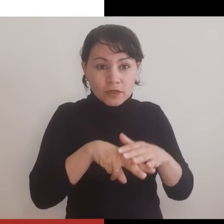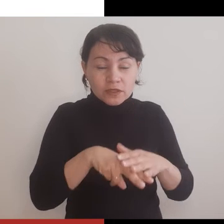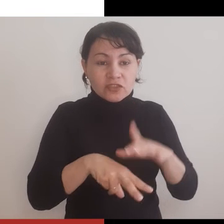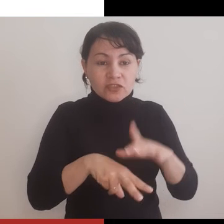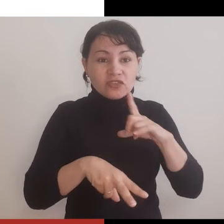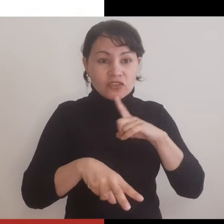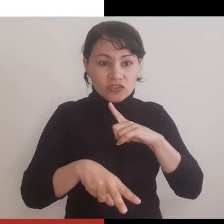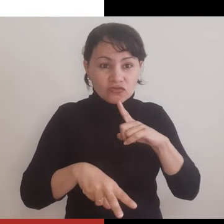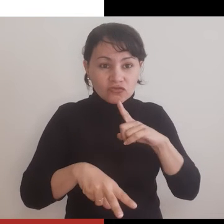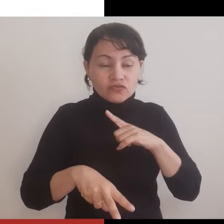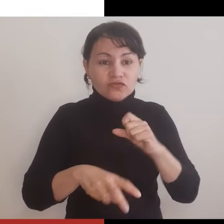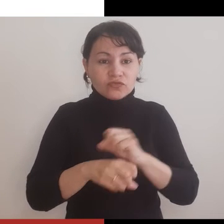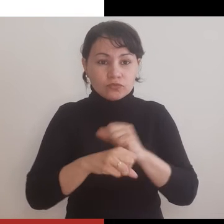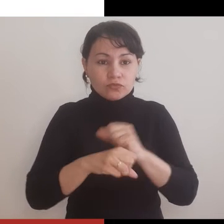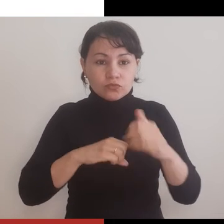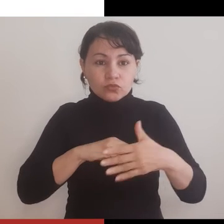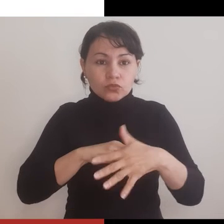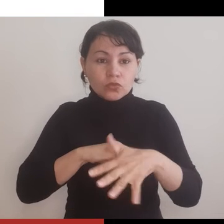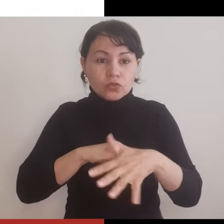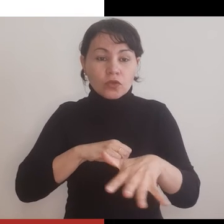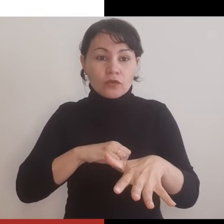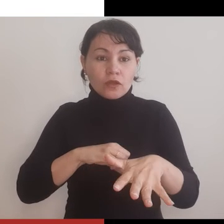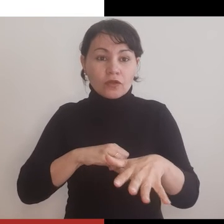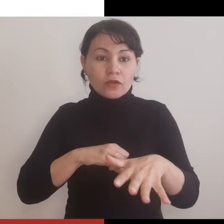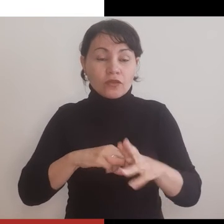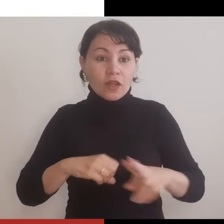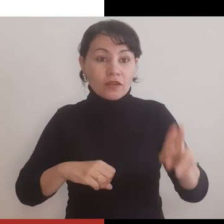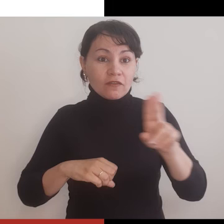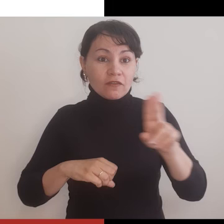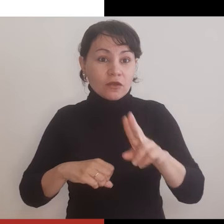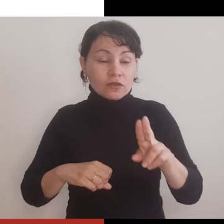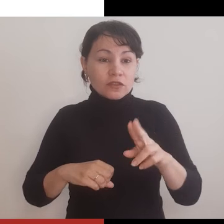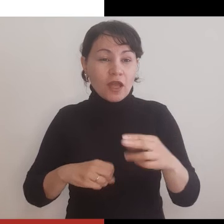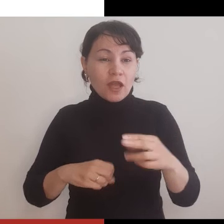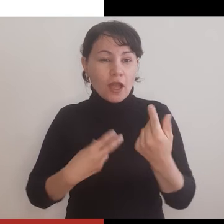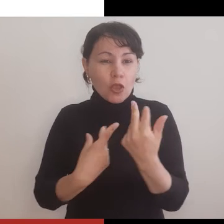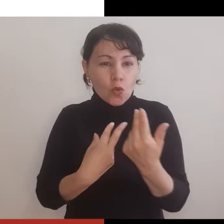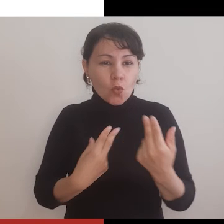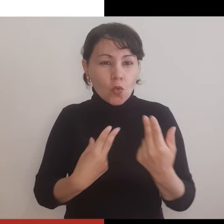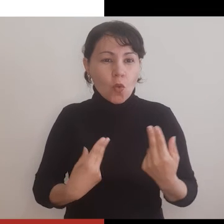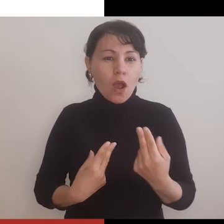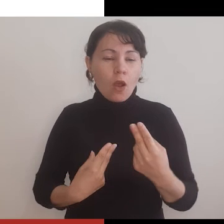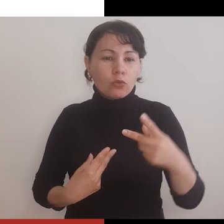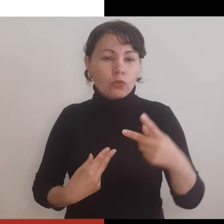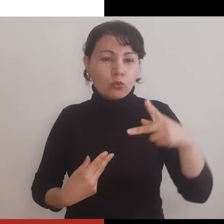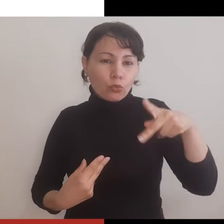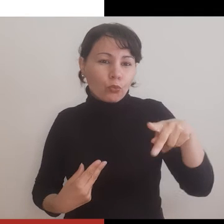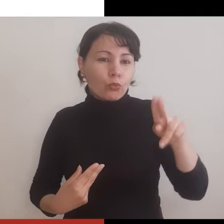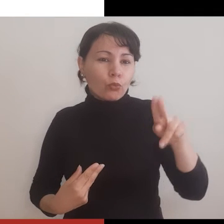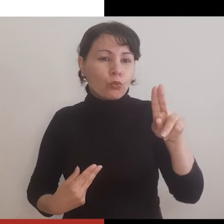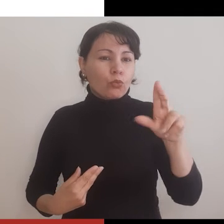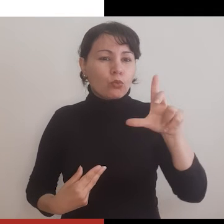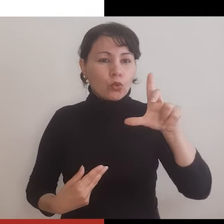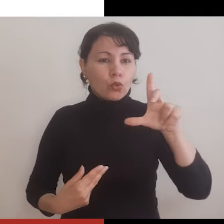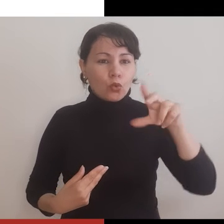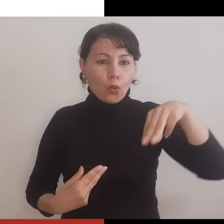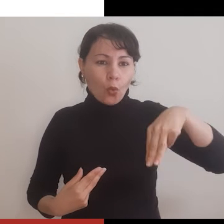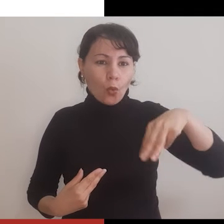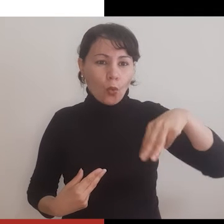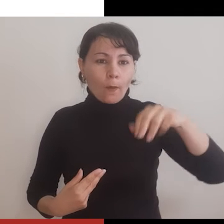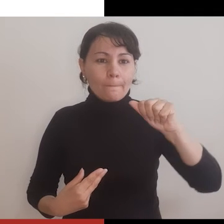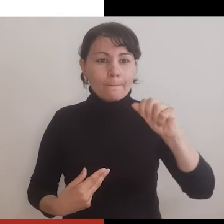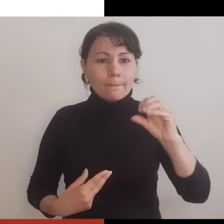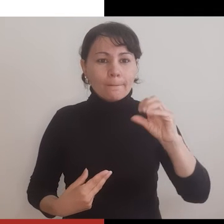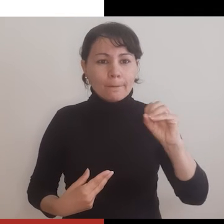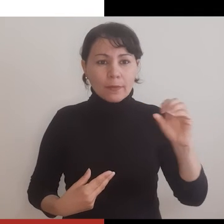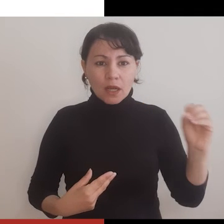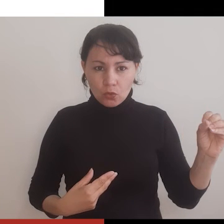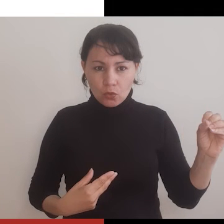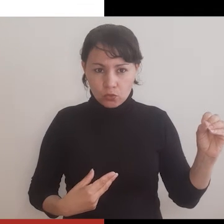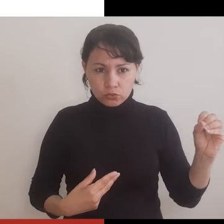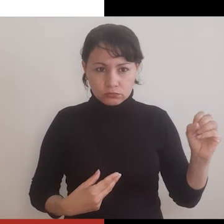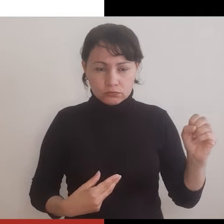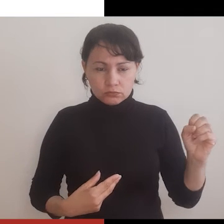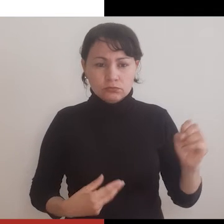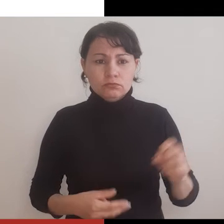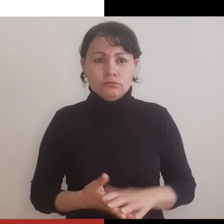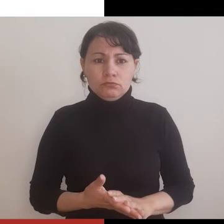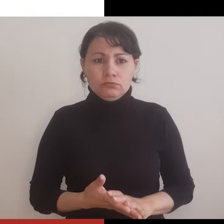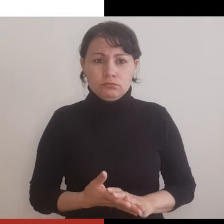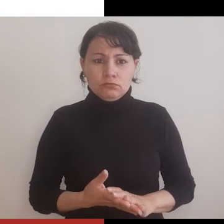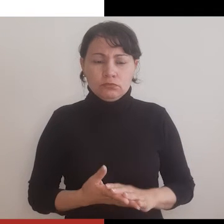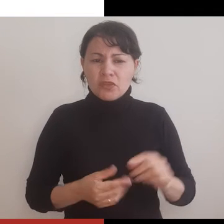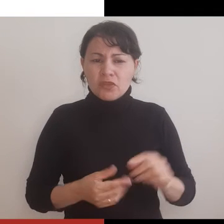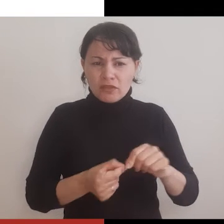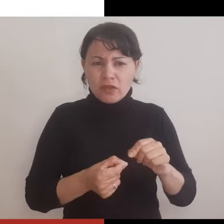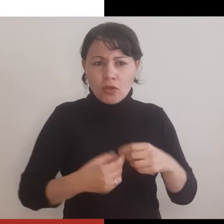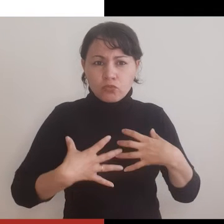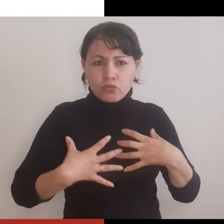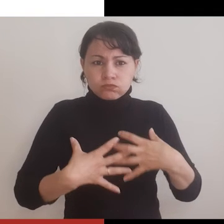e ela vai funcionar como um pulmão artificial, ou seja, ela vai fazer o papel do pulmão, enquanto esse